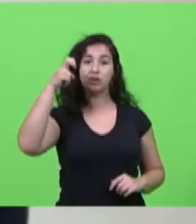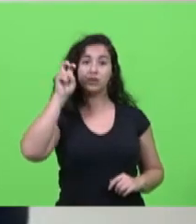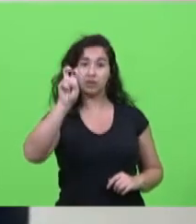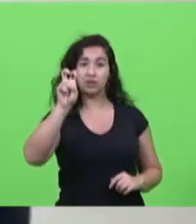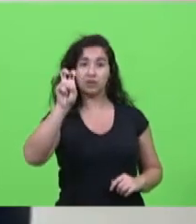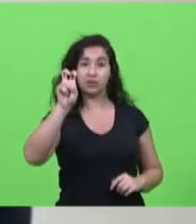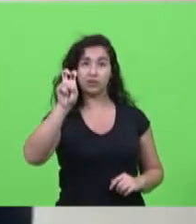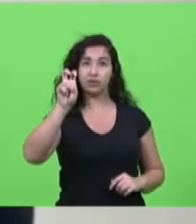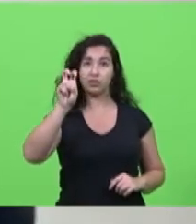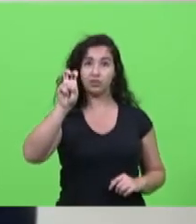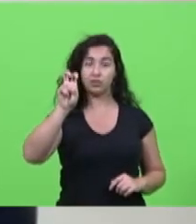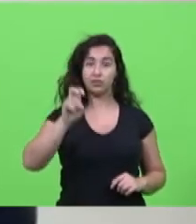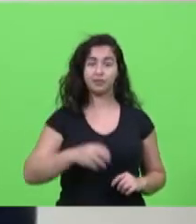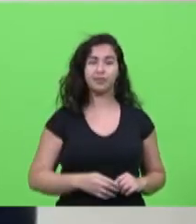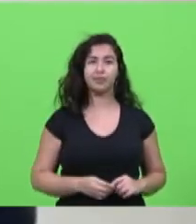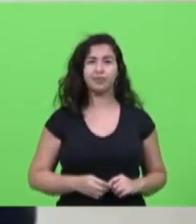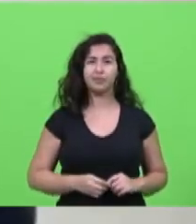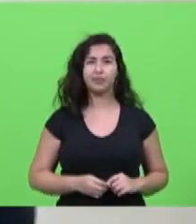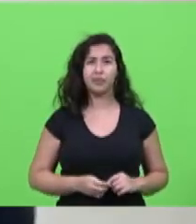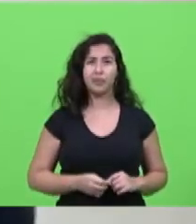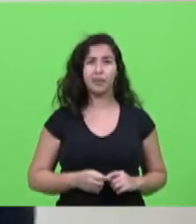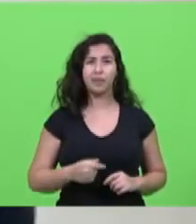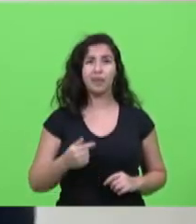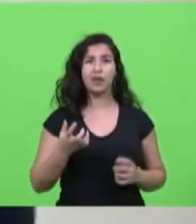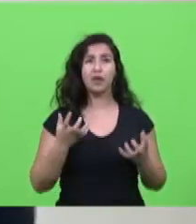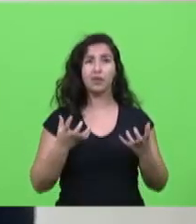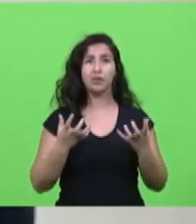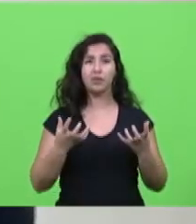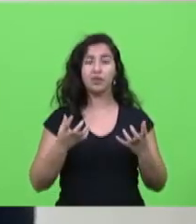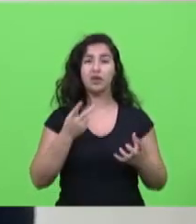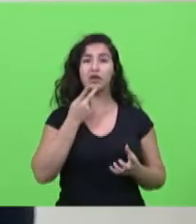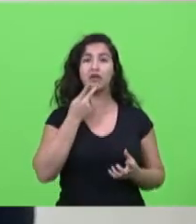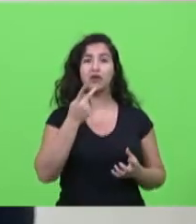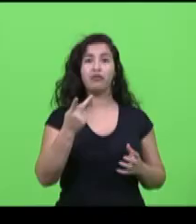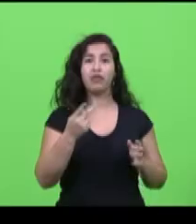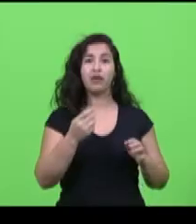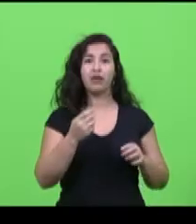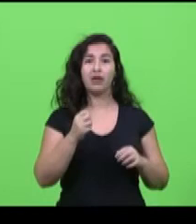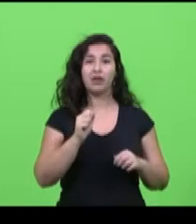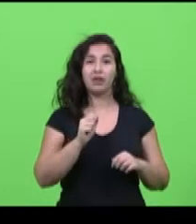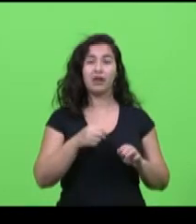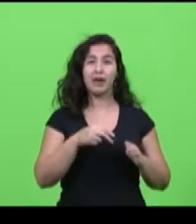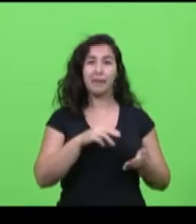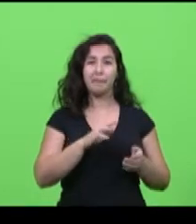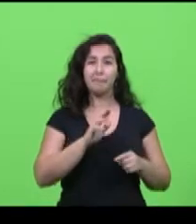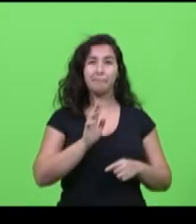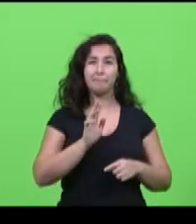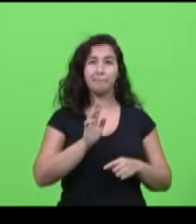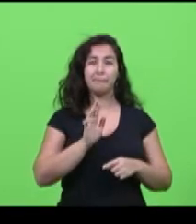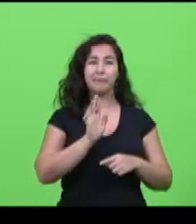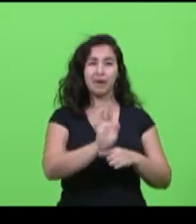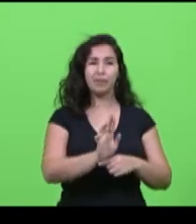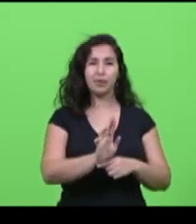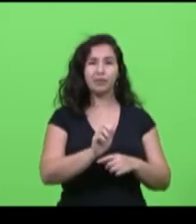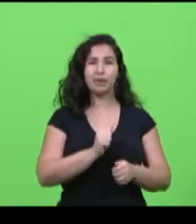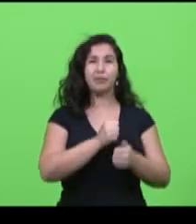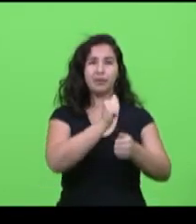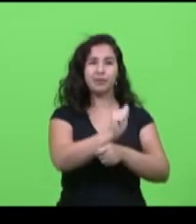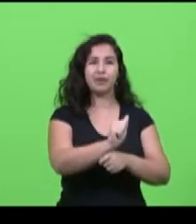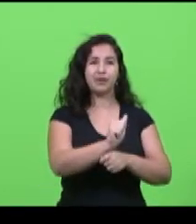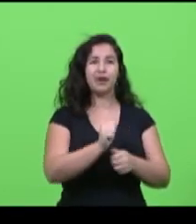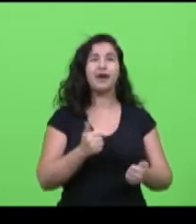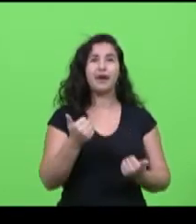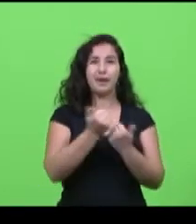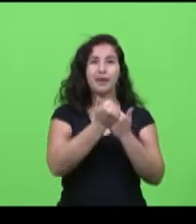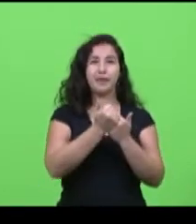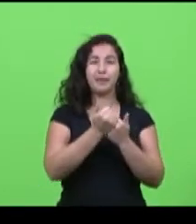ordem. Eu gostaria de manifestar meu apoio aqui a essa moção, porque eu entendo que, se